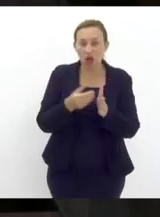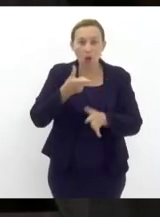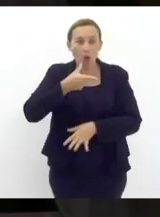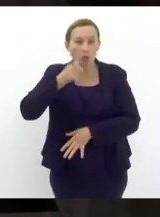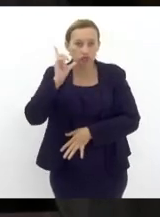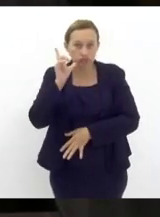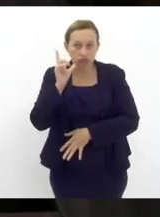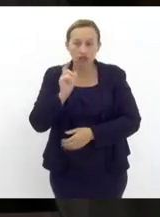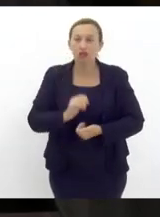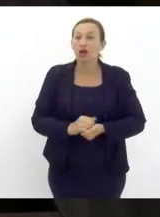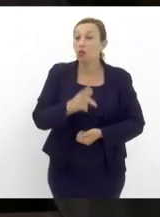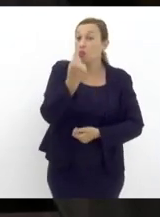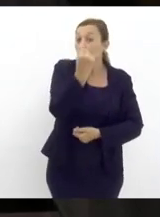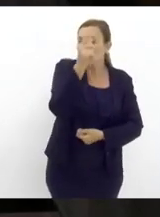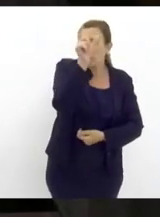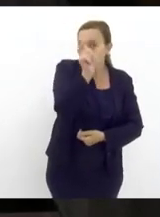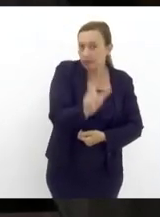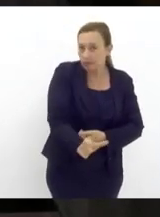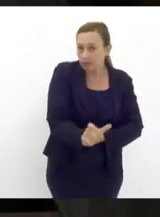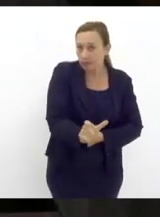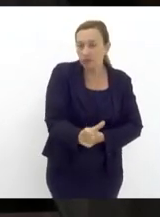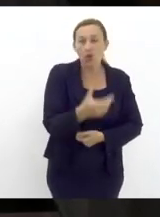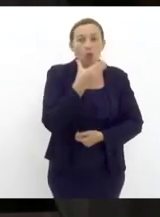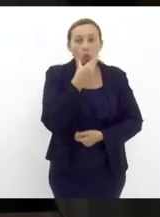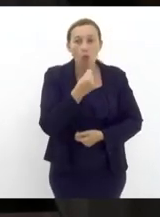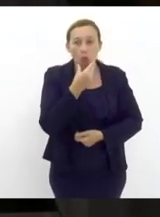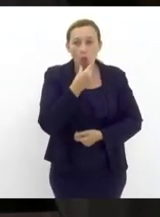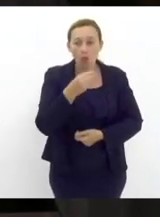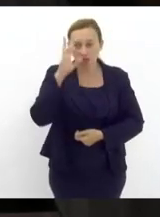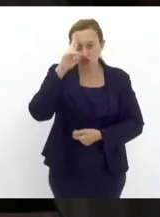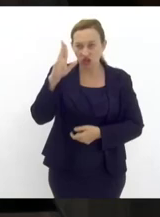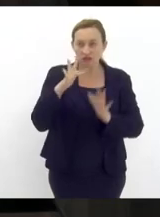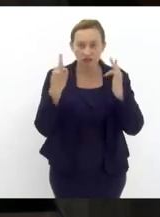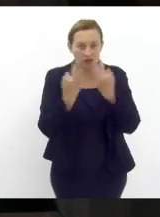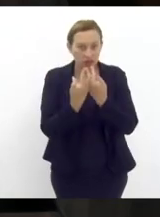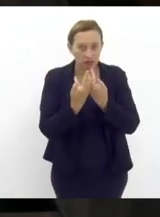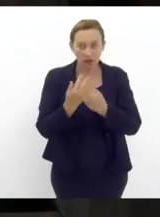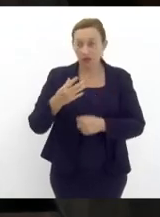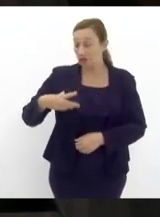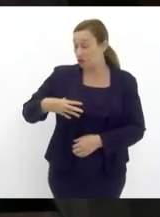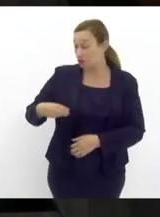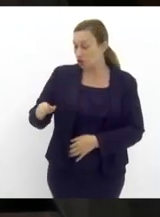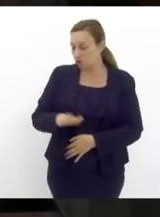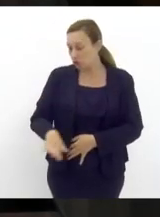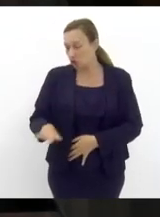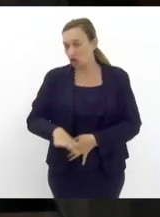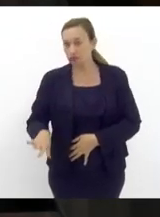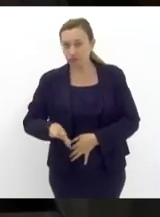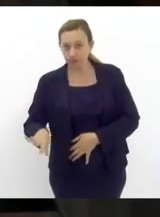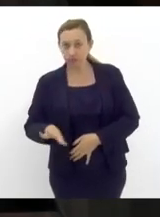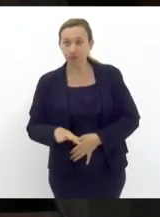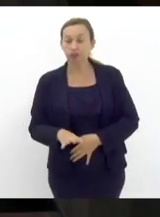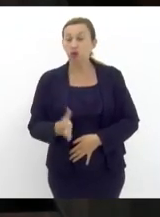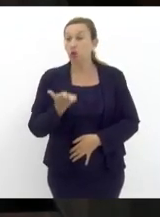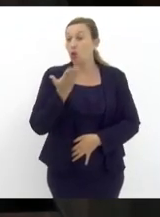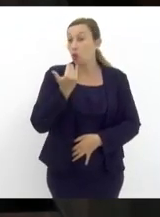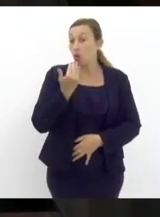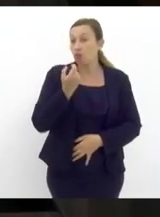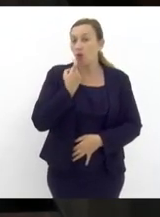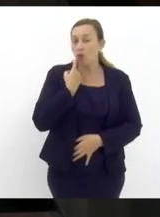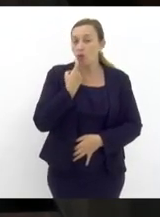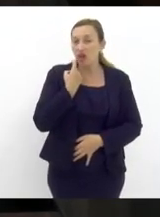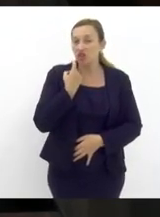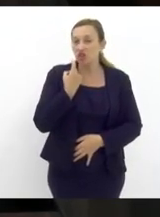uma pessoa um homem chefe de família com pai de filhos pequenos é comeu o peixe